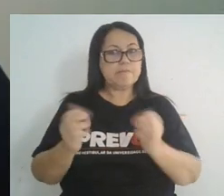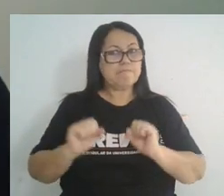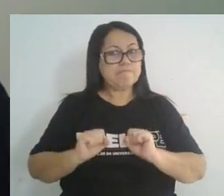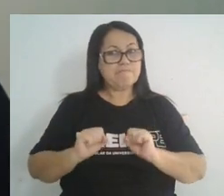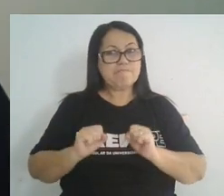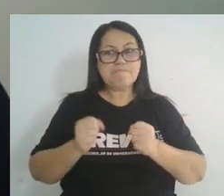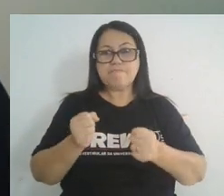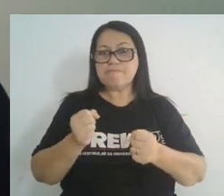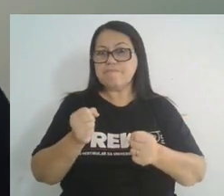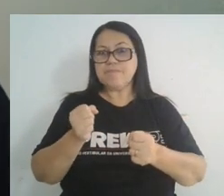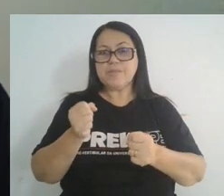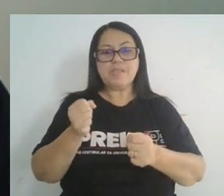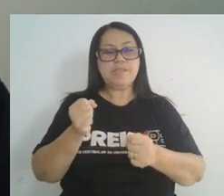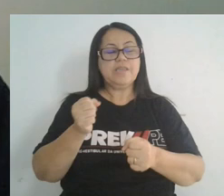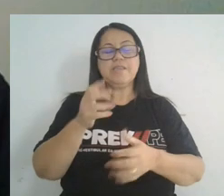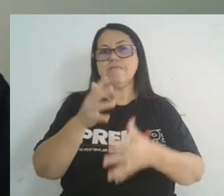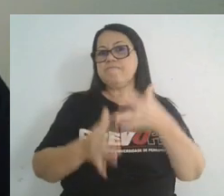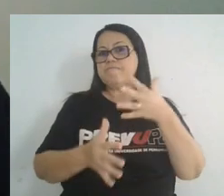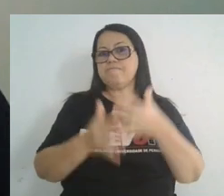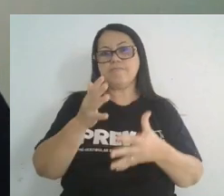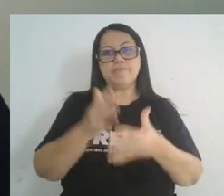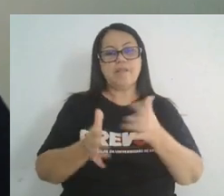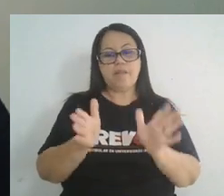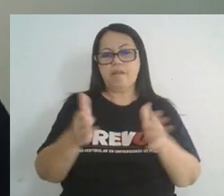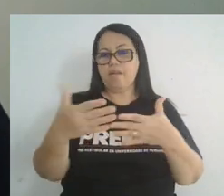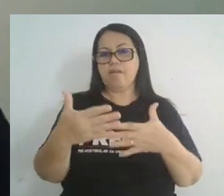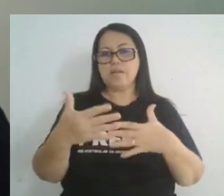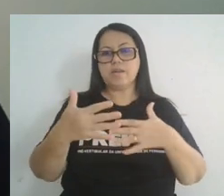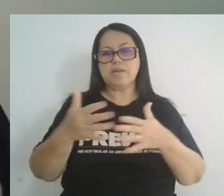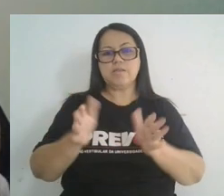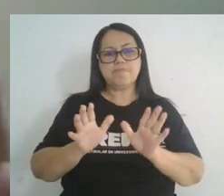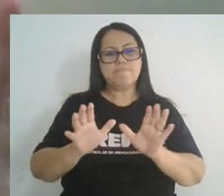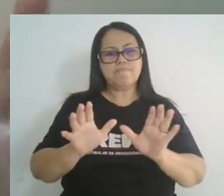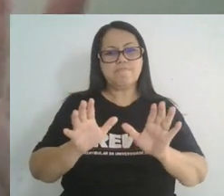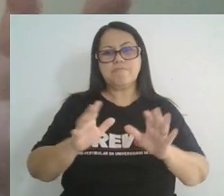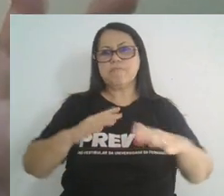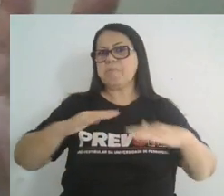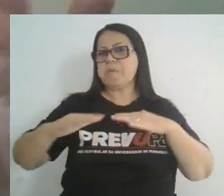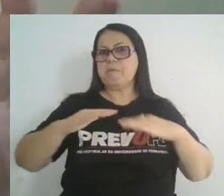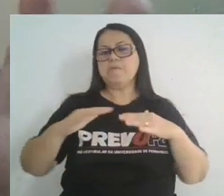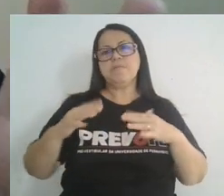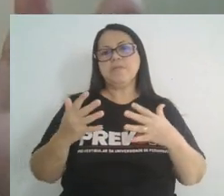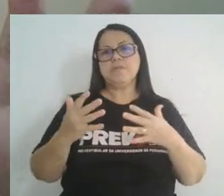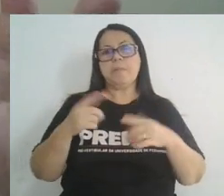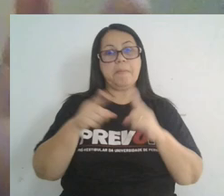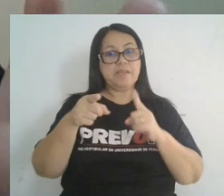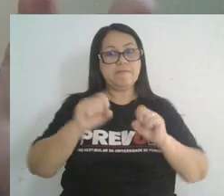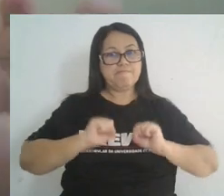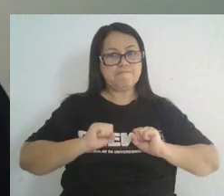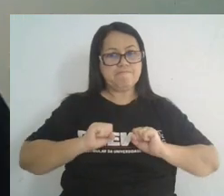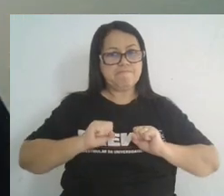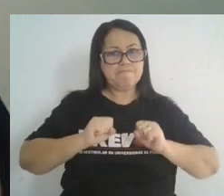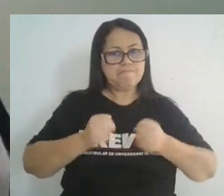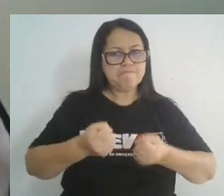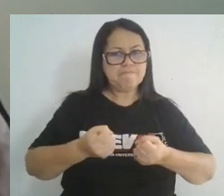estamos aplicando e impede que a caixa entre em movimento. Então, se você vai colocando mais força,